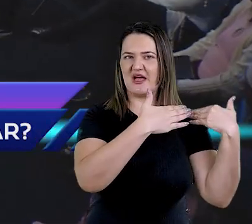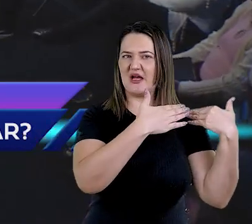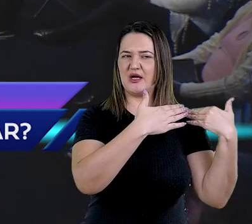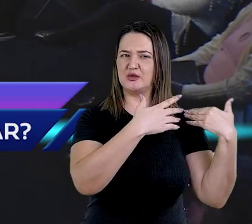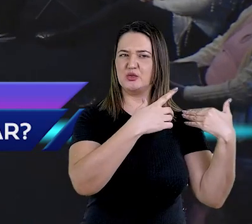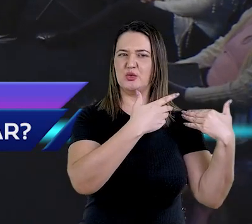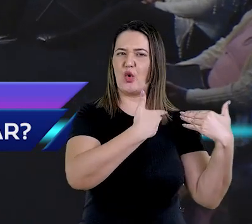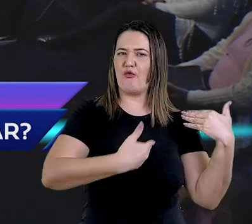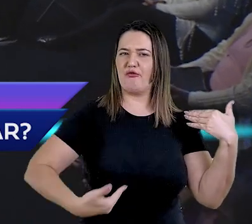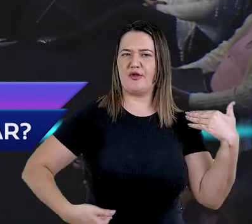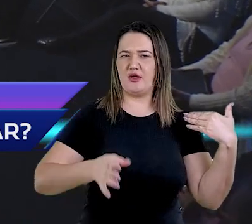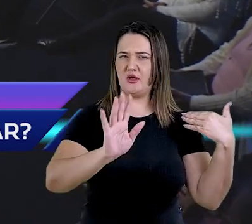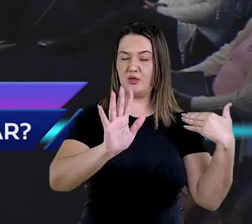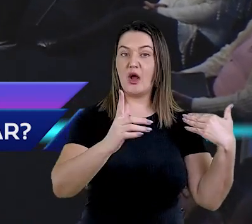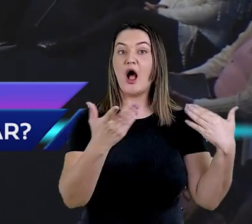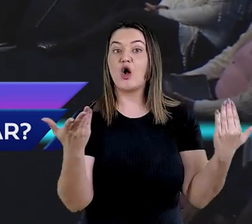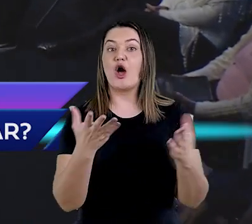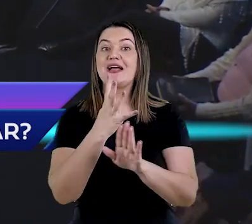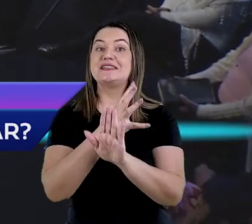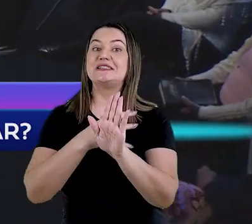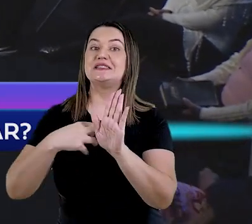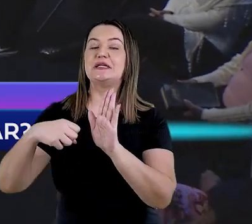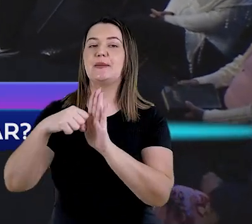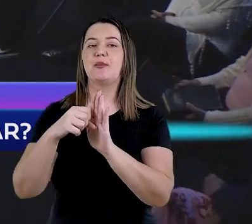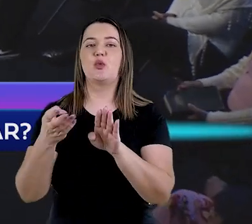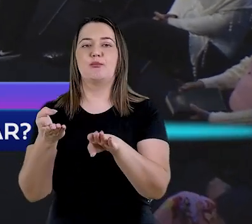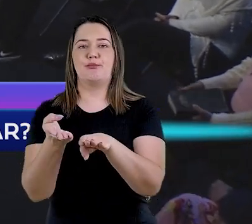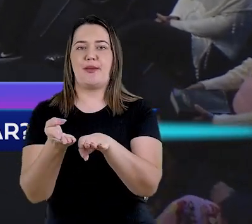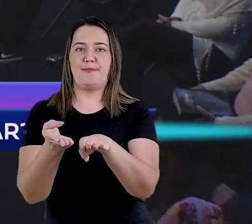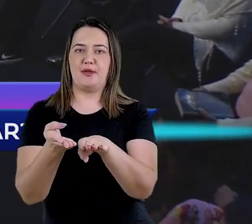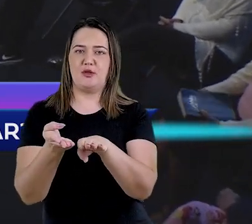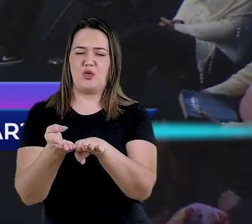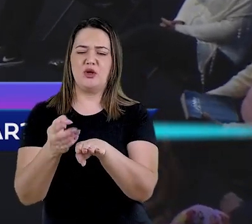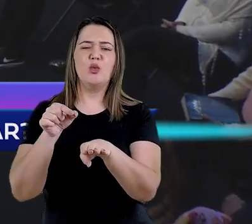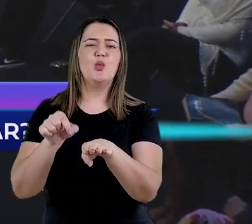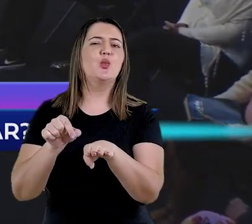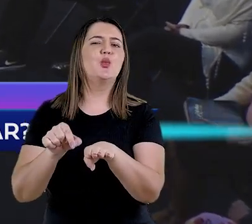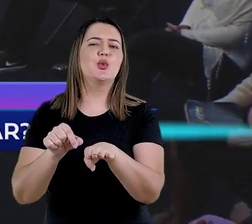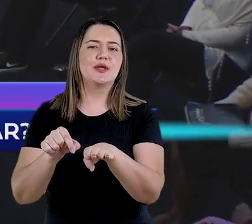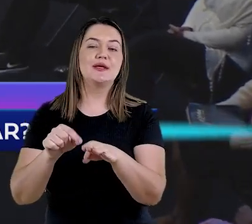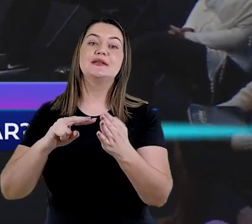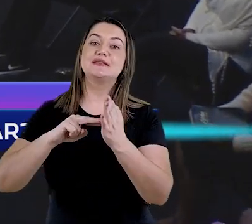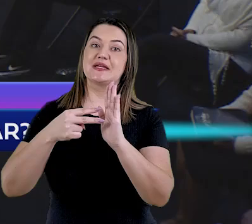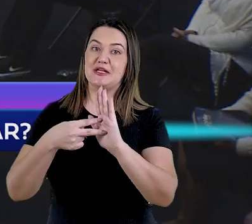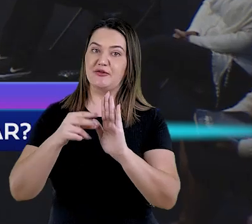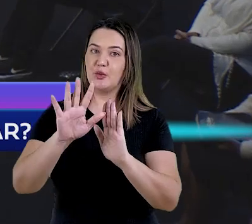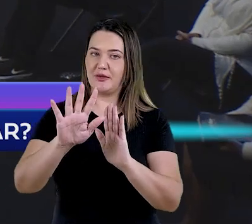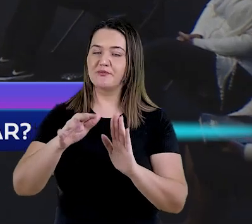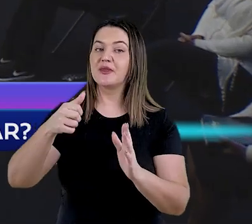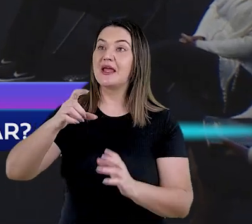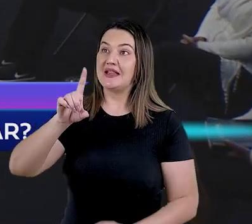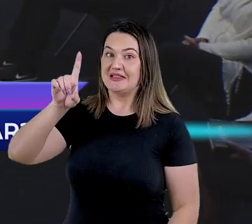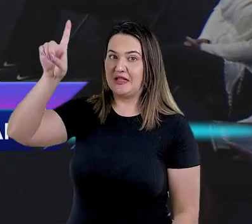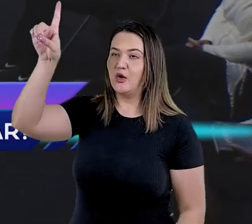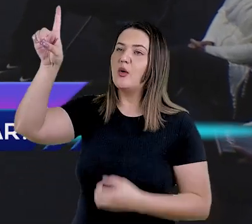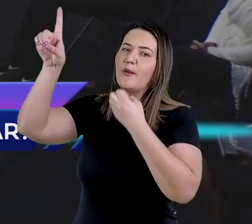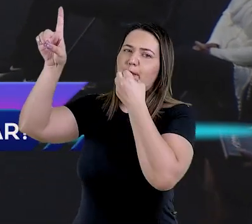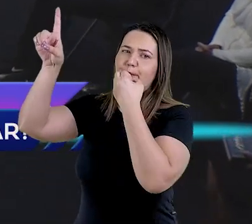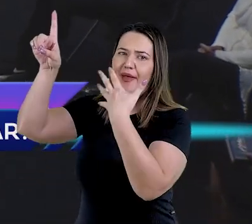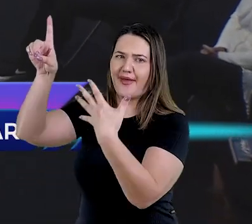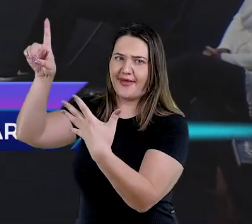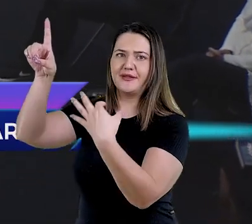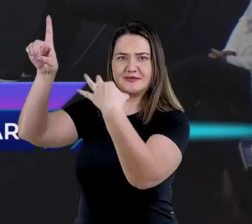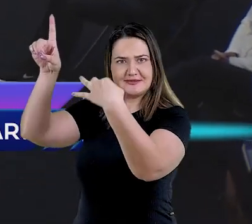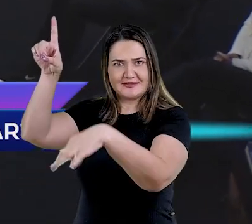pela Bíblia, pela palavra de Deus, que o bem representado por Cristo está em